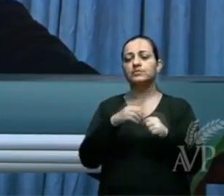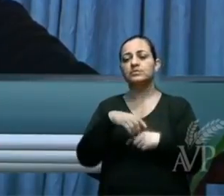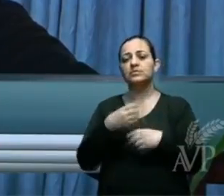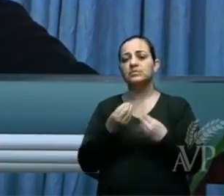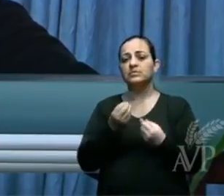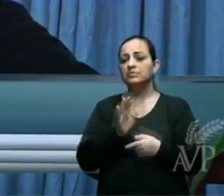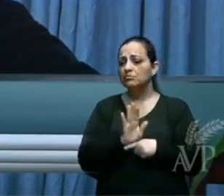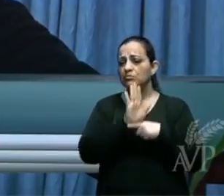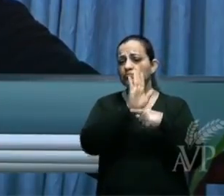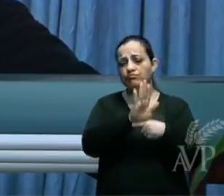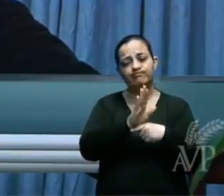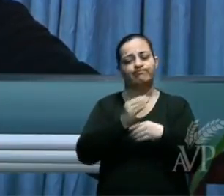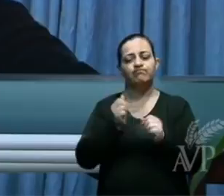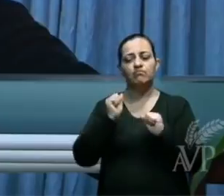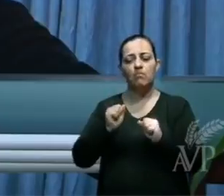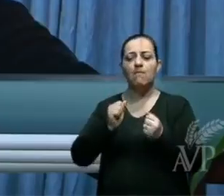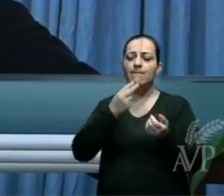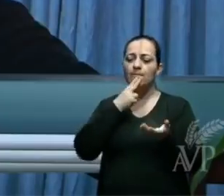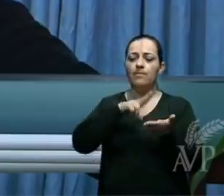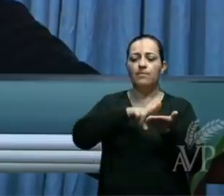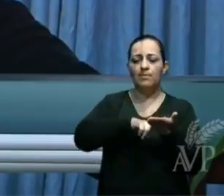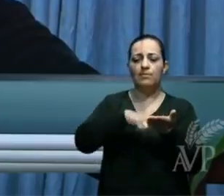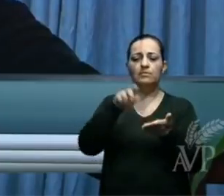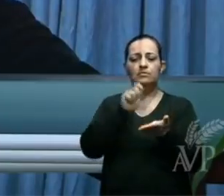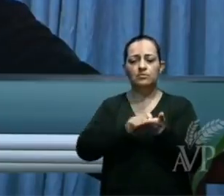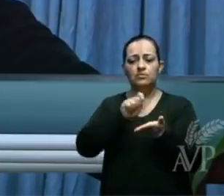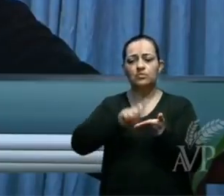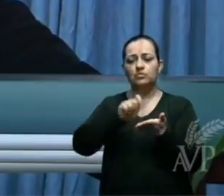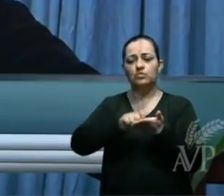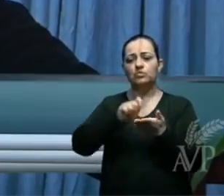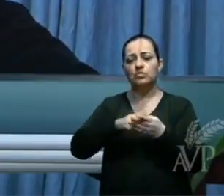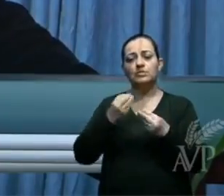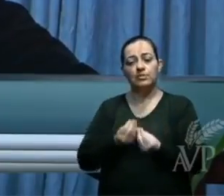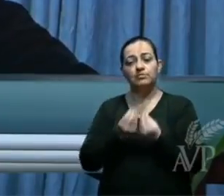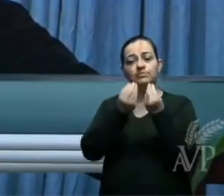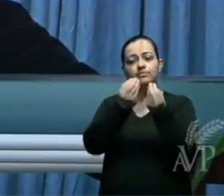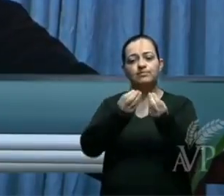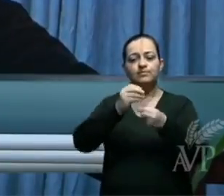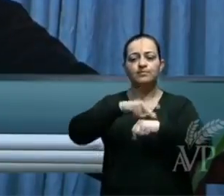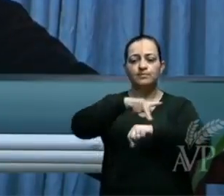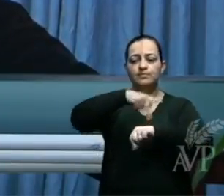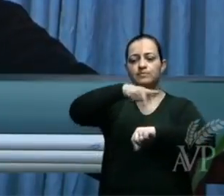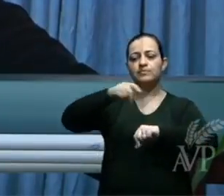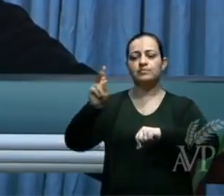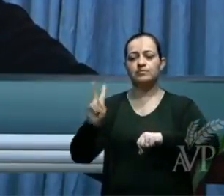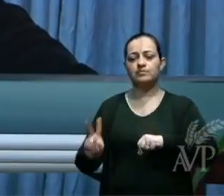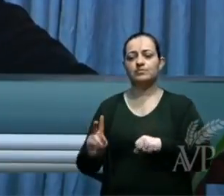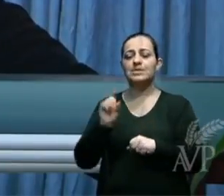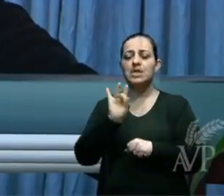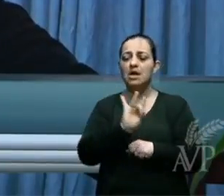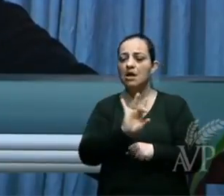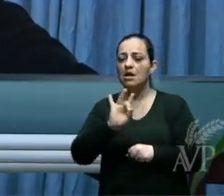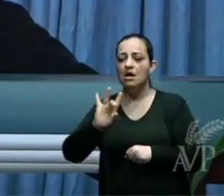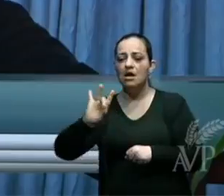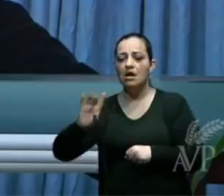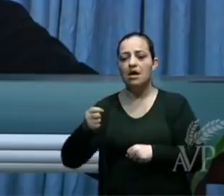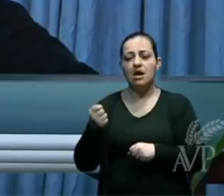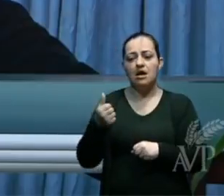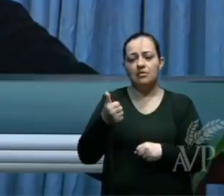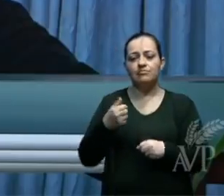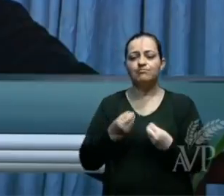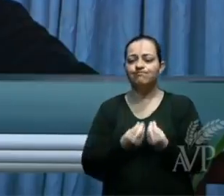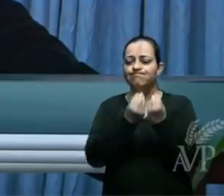sua oferta pega o envelope escreva oferta venezuela cada centavo será enviado à